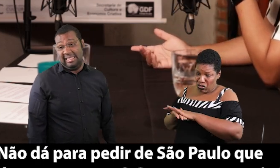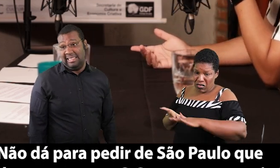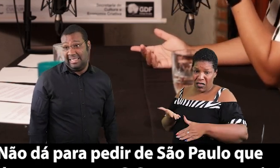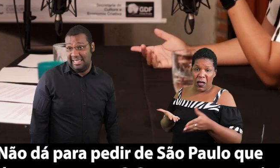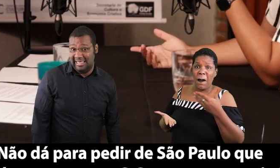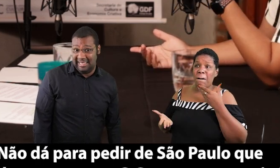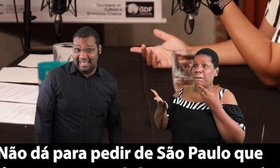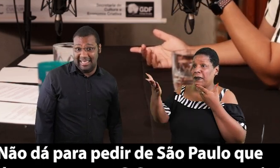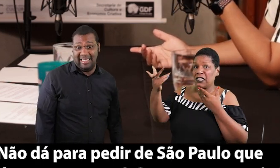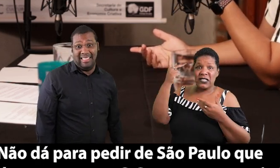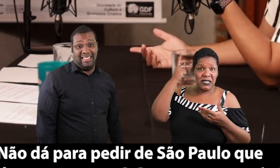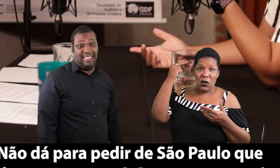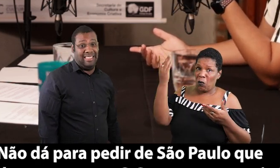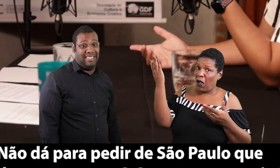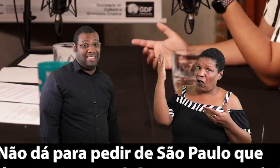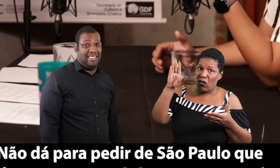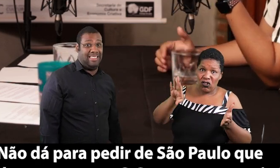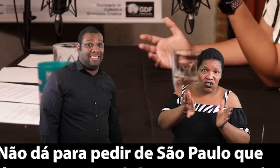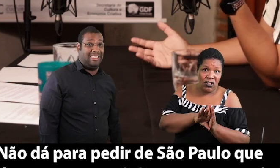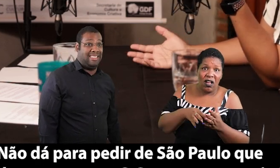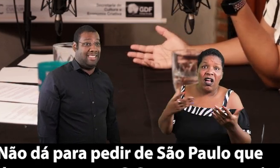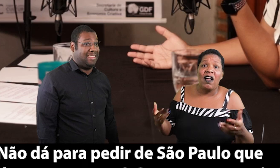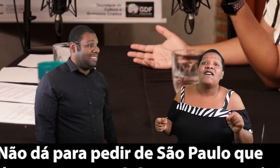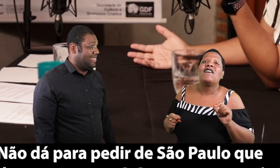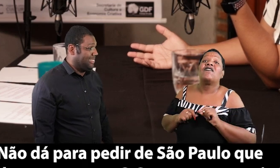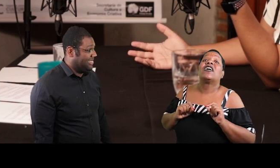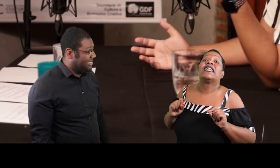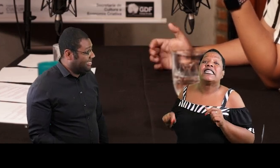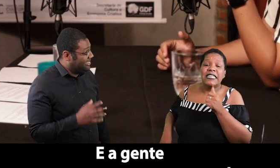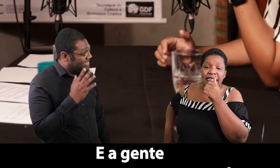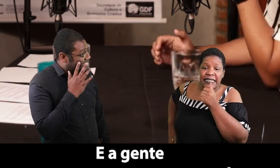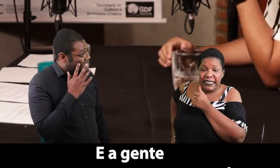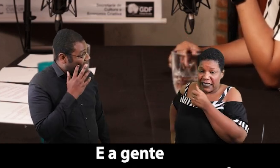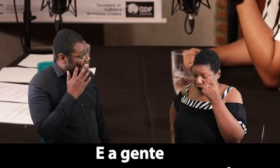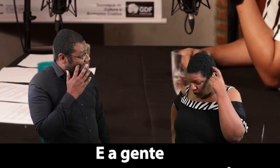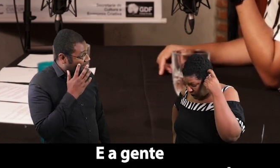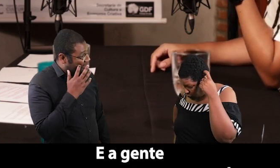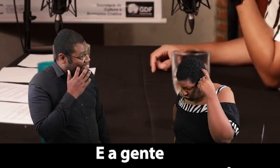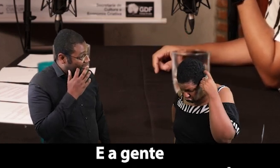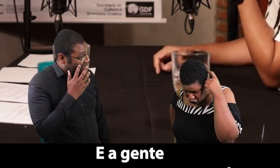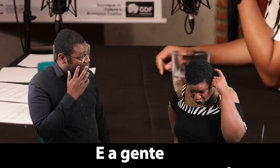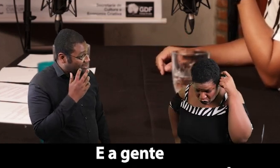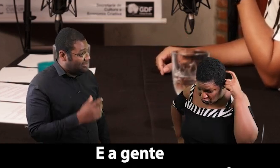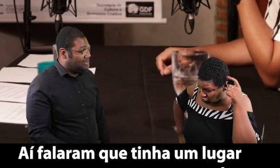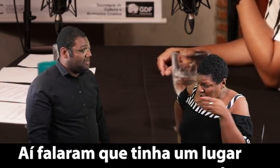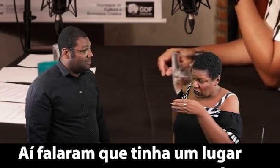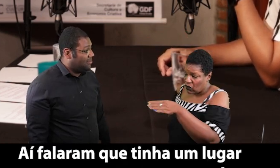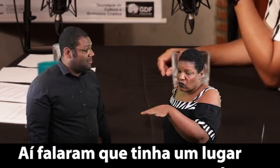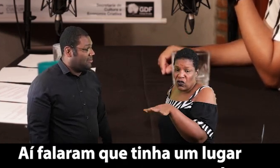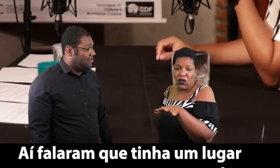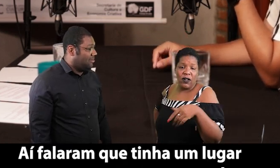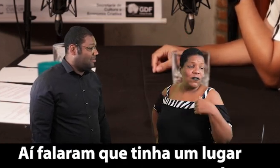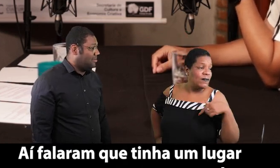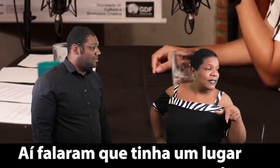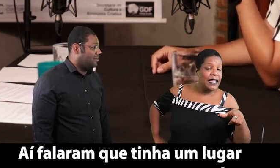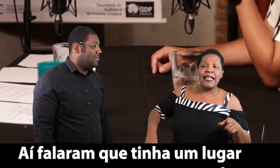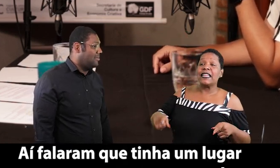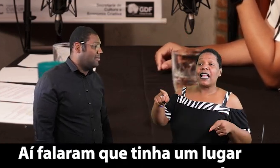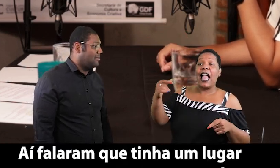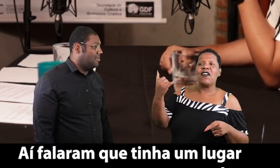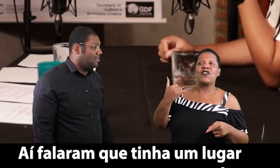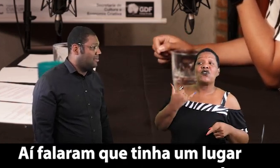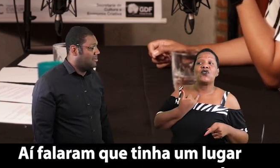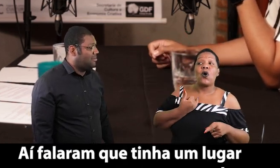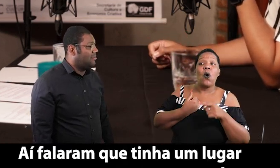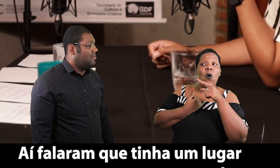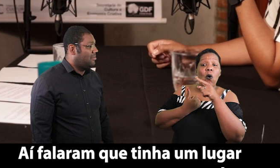de São Paulo, que não vai chegar a tempo. O que a gente vai fazer? E a gente começou a conversar com a galera. Aí falaram que tinha um lugar que o